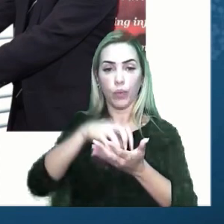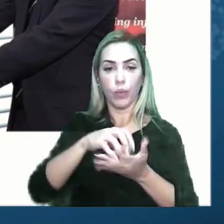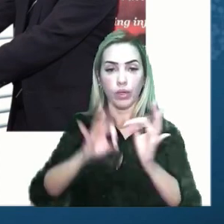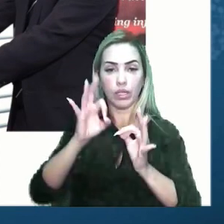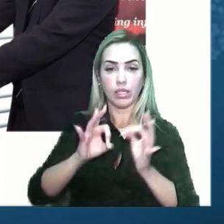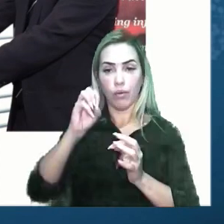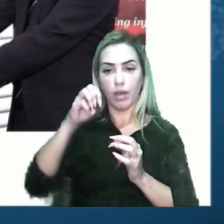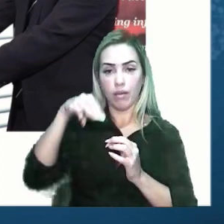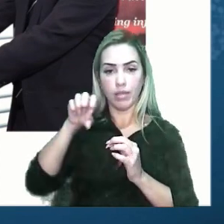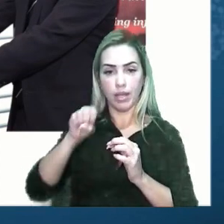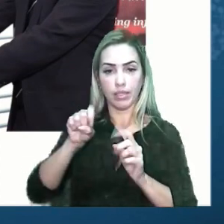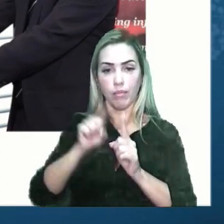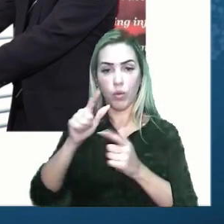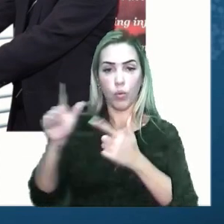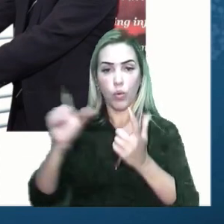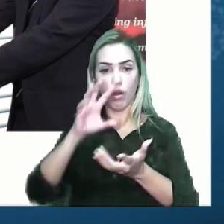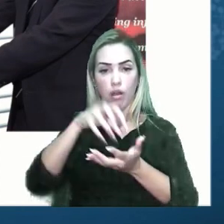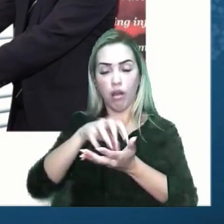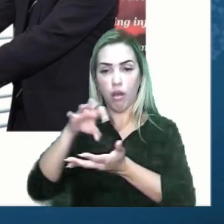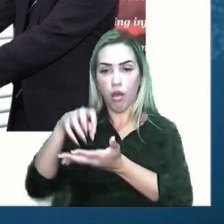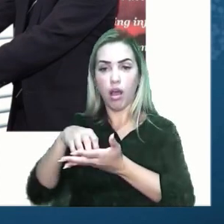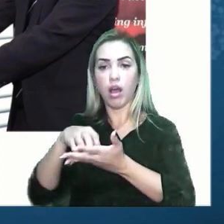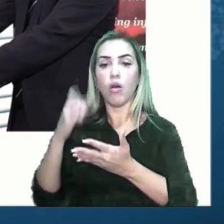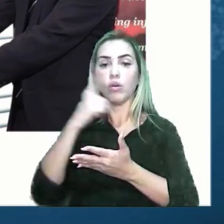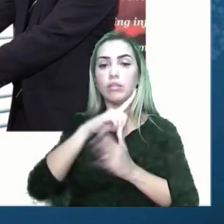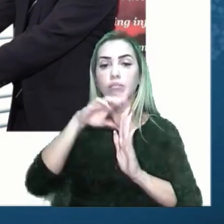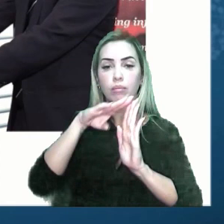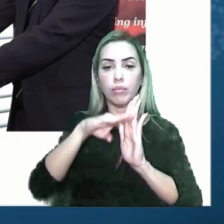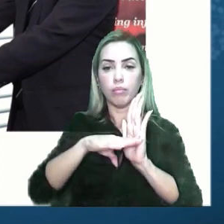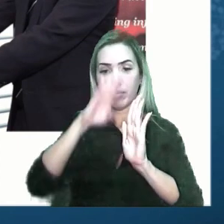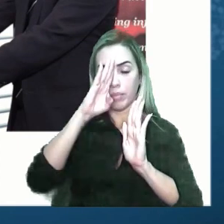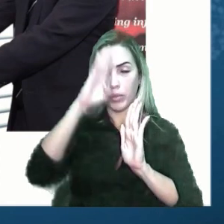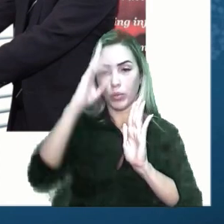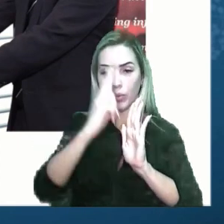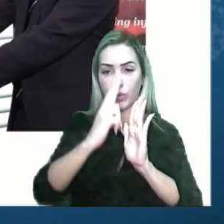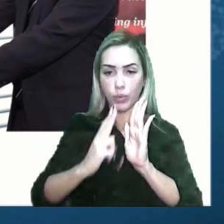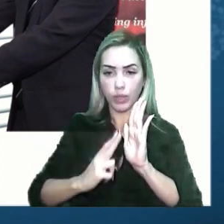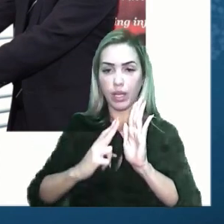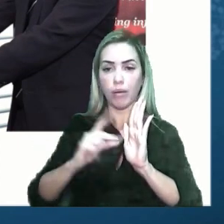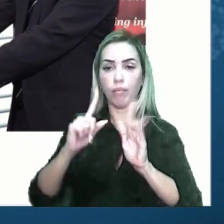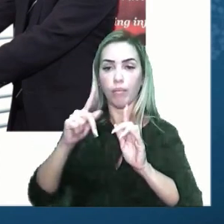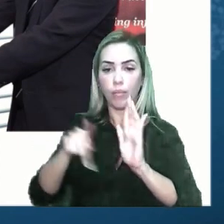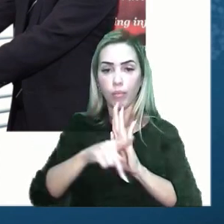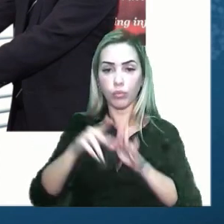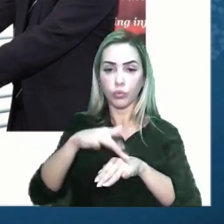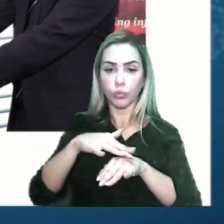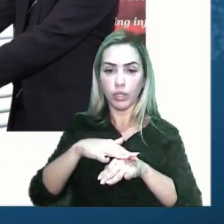de Saúde e outras organizações vieram com uma lista de prioridades com patógenos, e essas